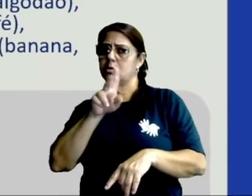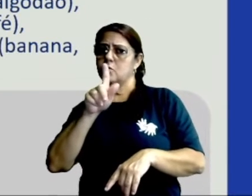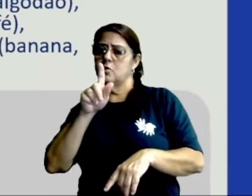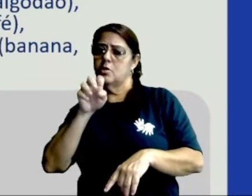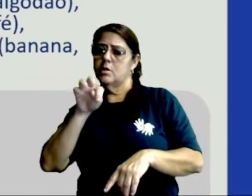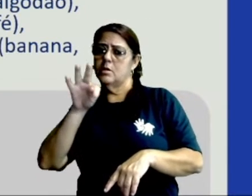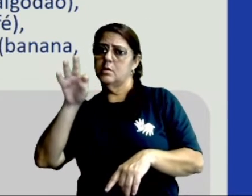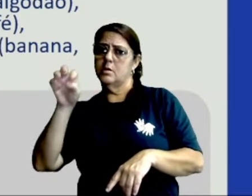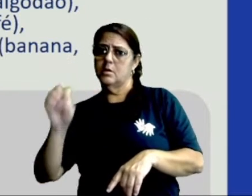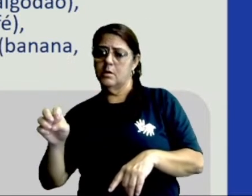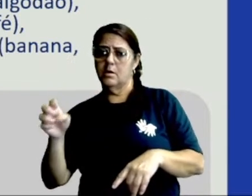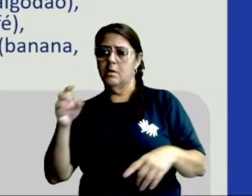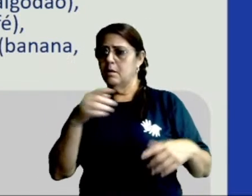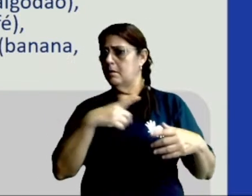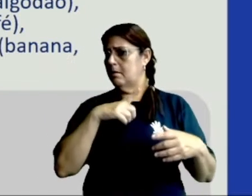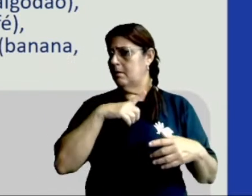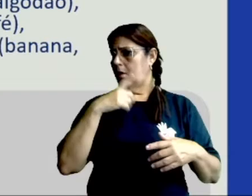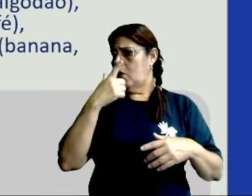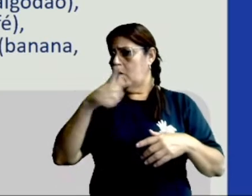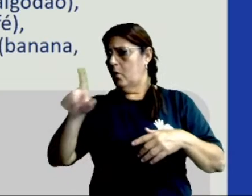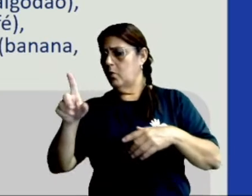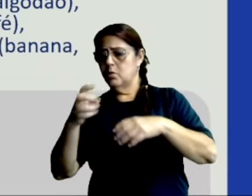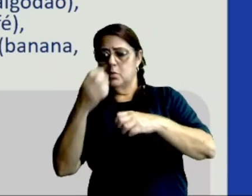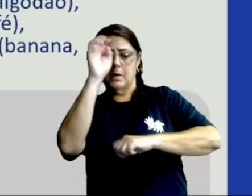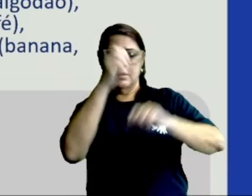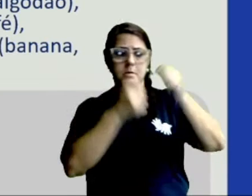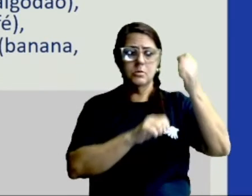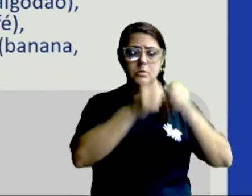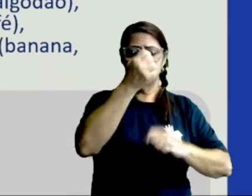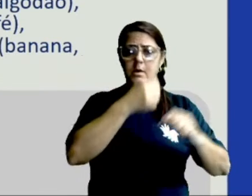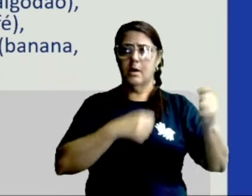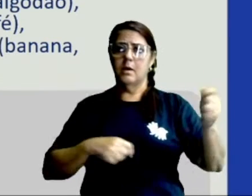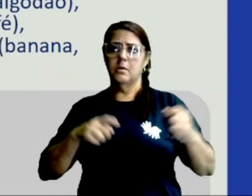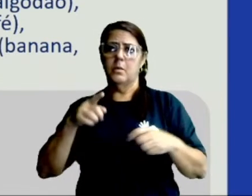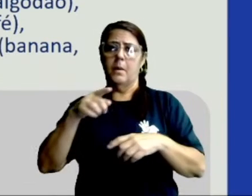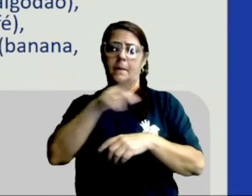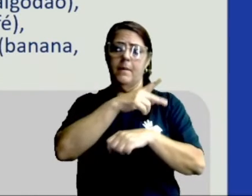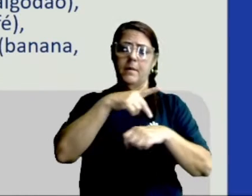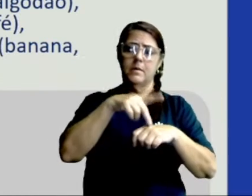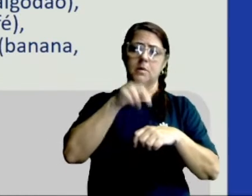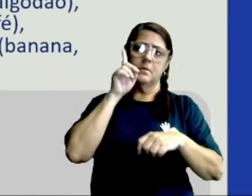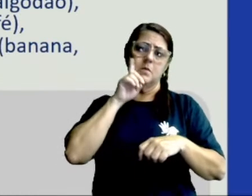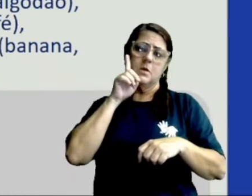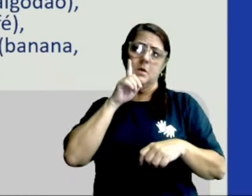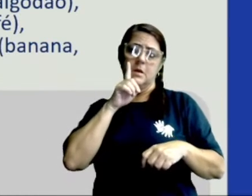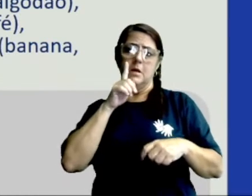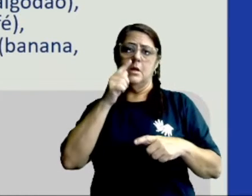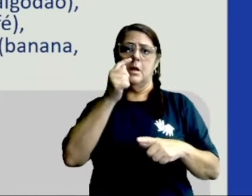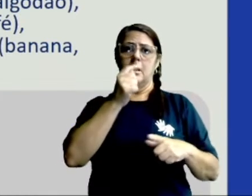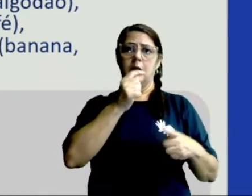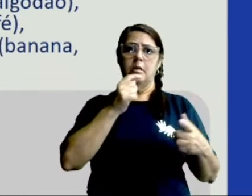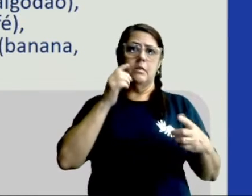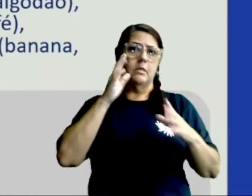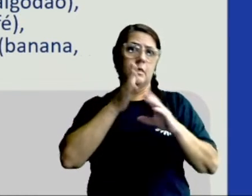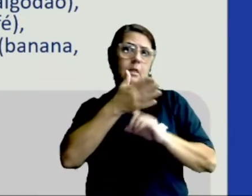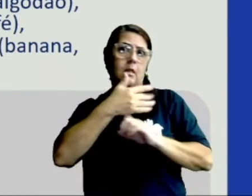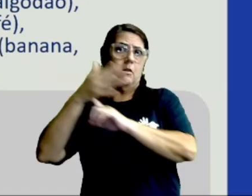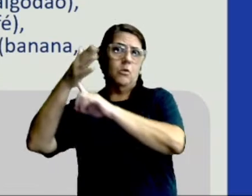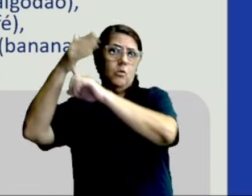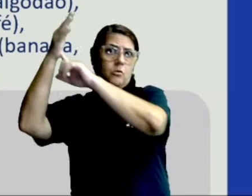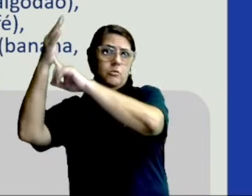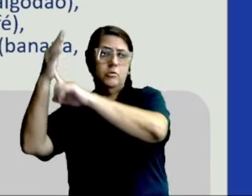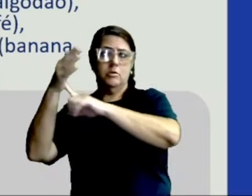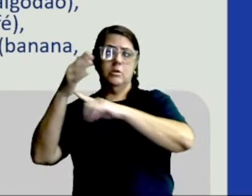desenvolvidos e mais industrializados que os outros países americanos. Eles dominam tecnologia clássica e em alguns setores